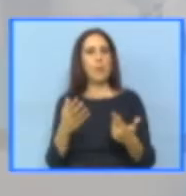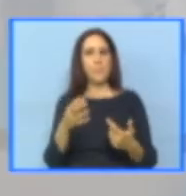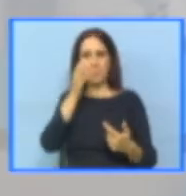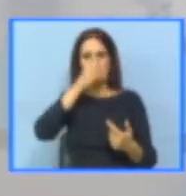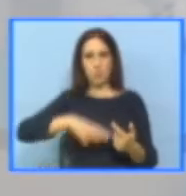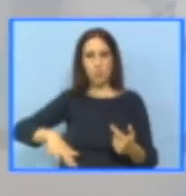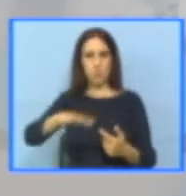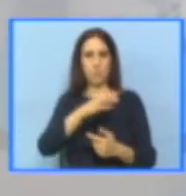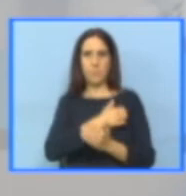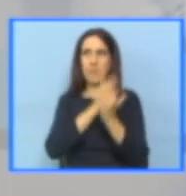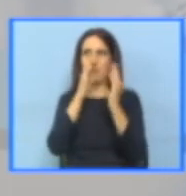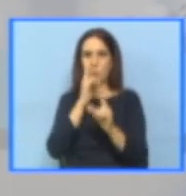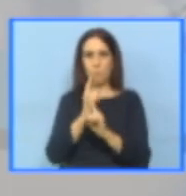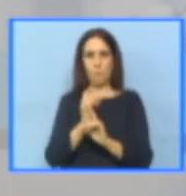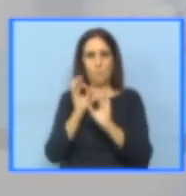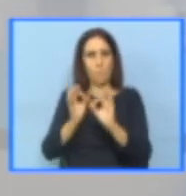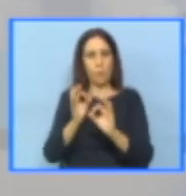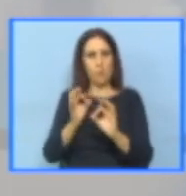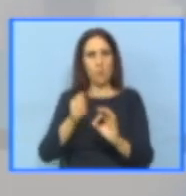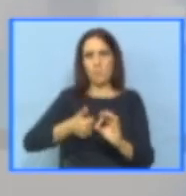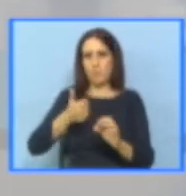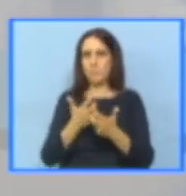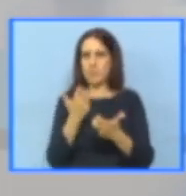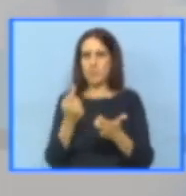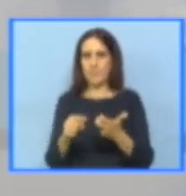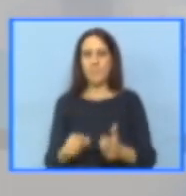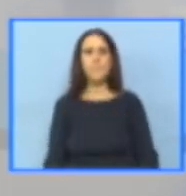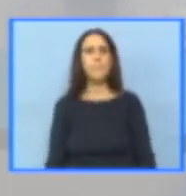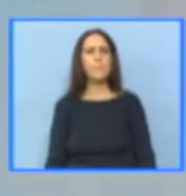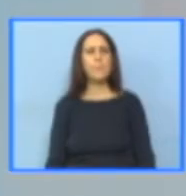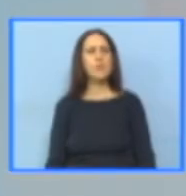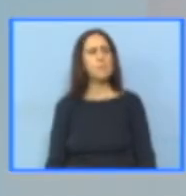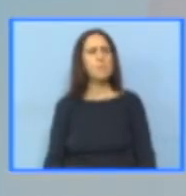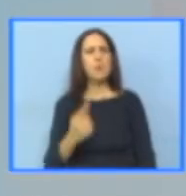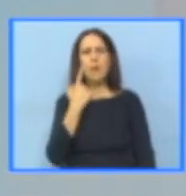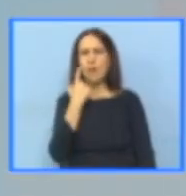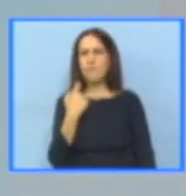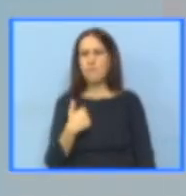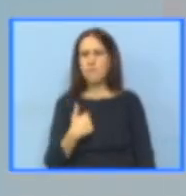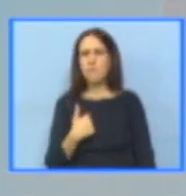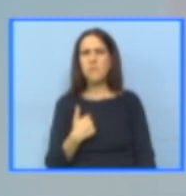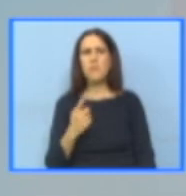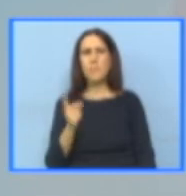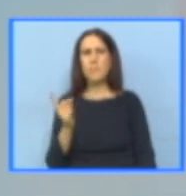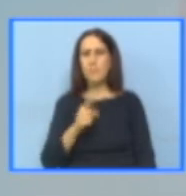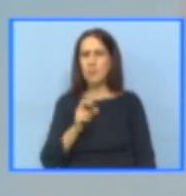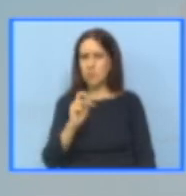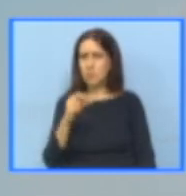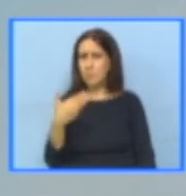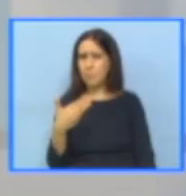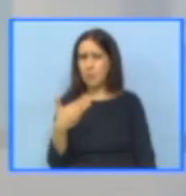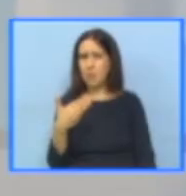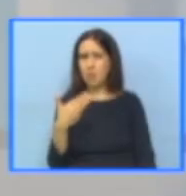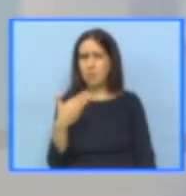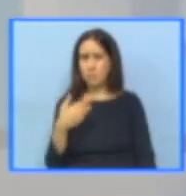ecologia e ao cuidado da casa comum também é particularmente relevante. Salvo erro, será a 31ª